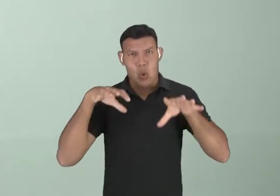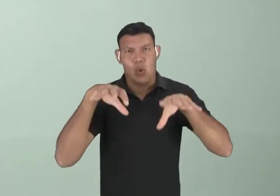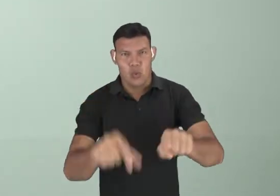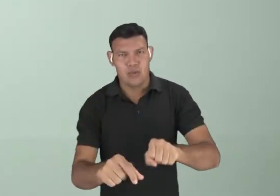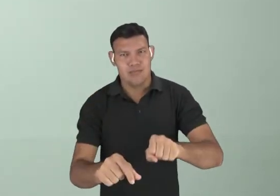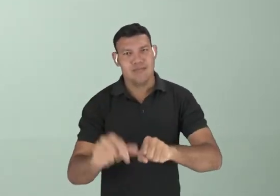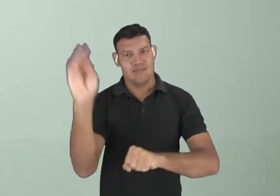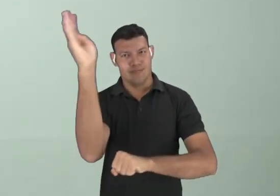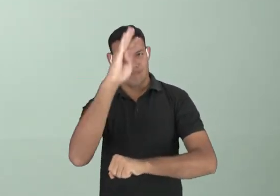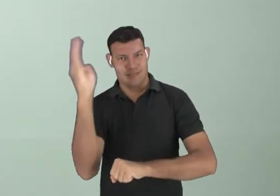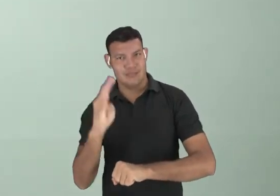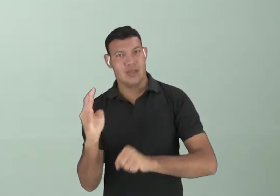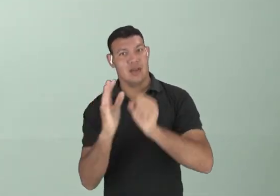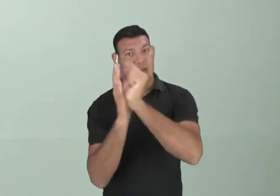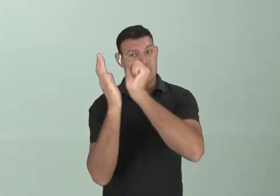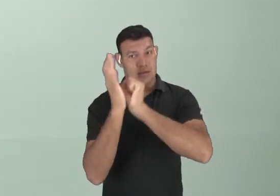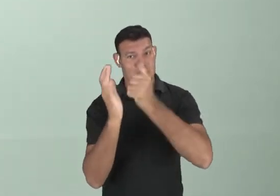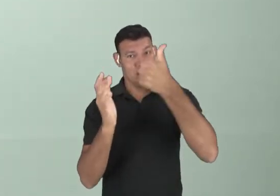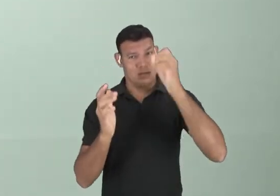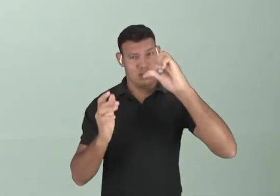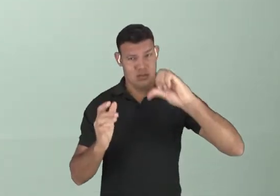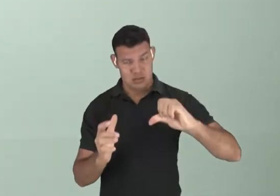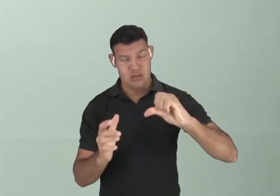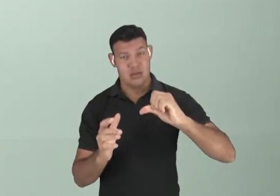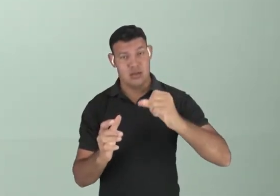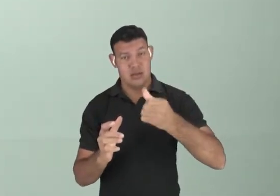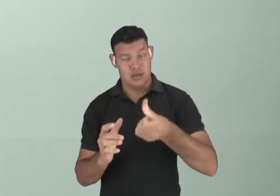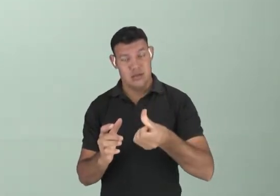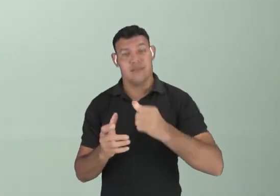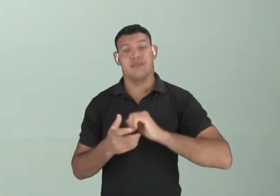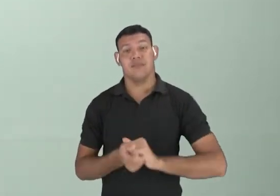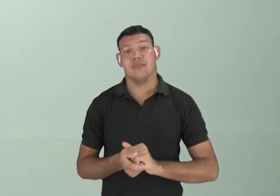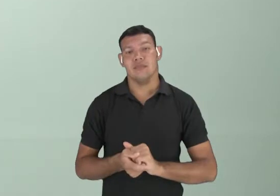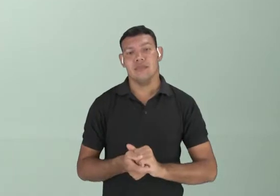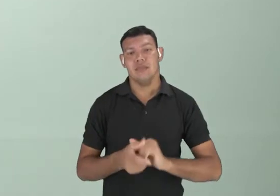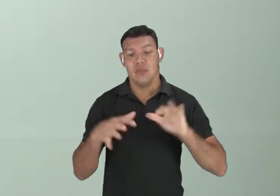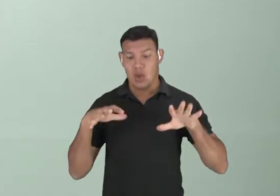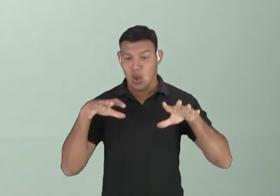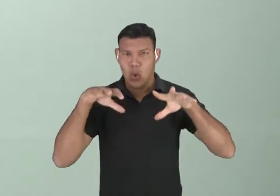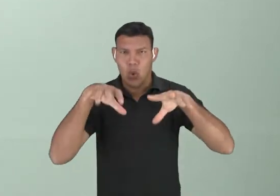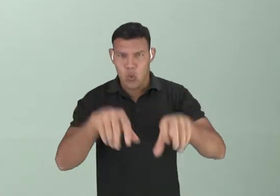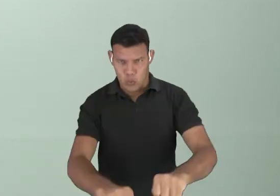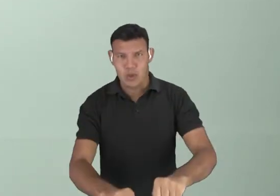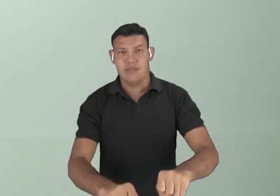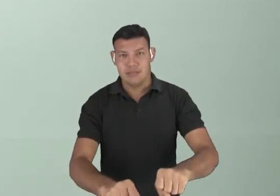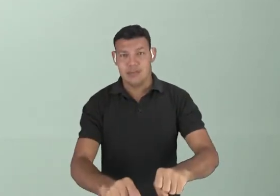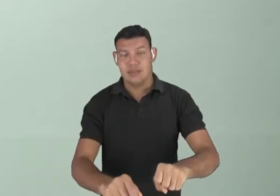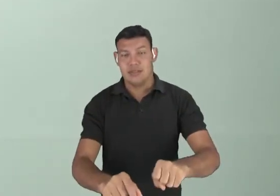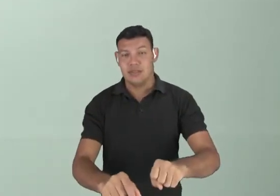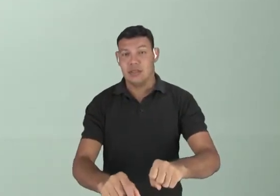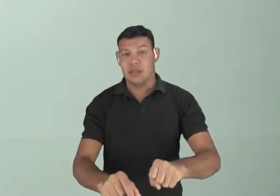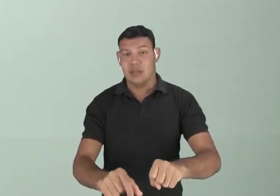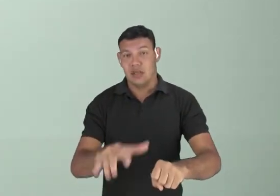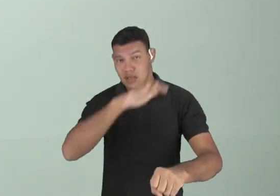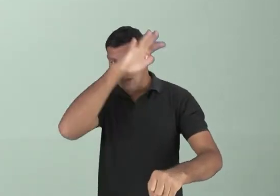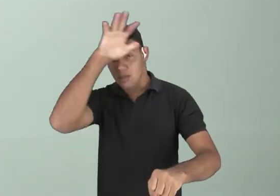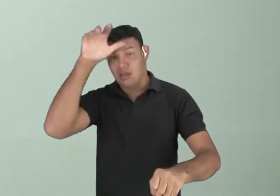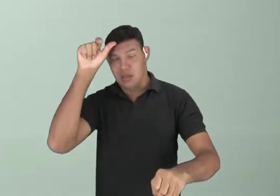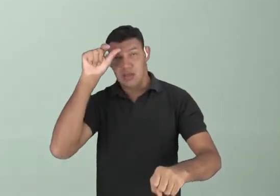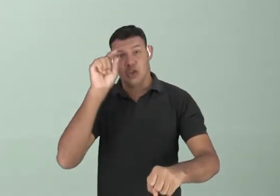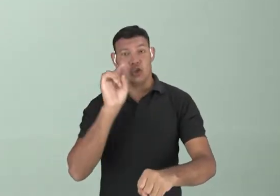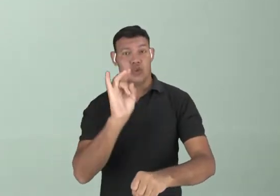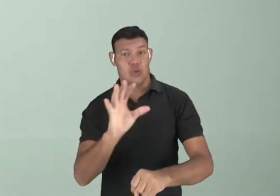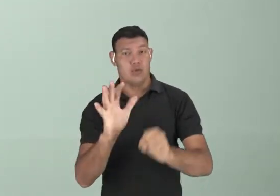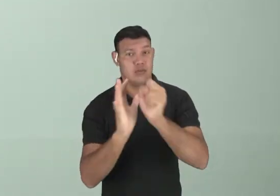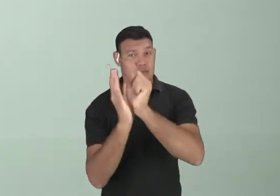século XVI e a Amazônia só veio ser ocupada por volta do século XX. Mas vamos ver isso passo a